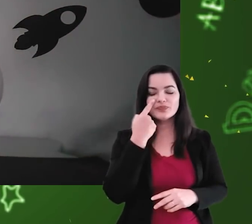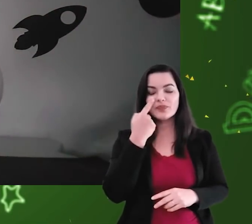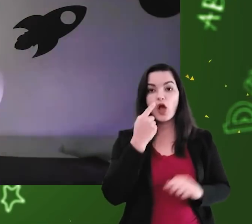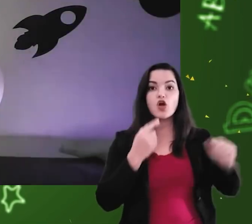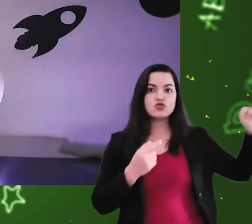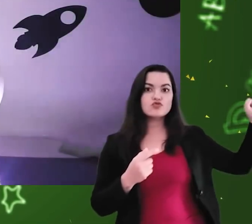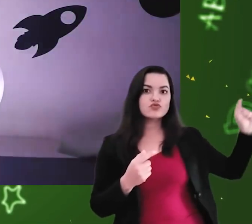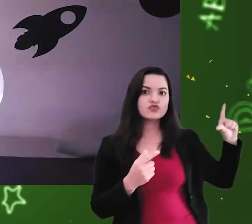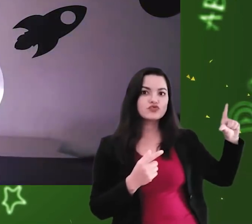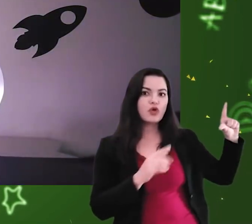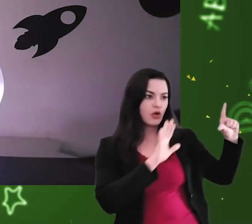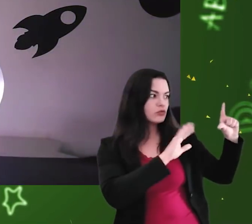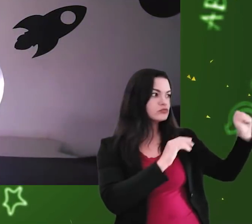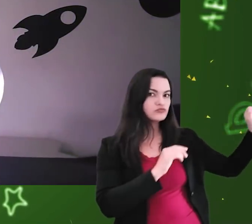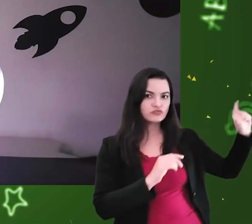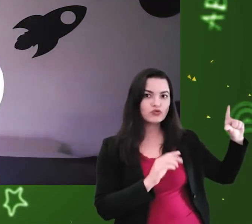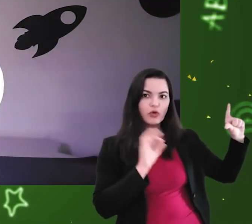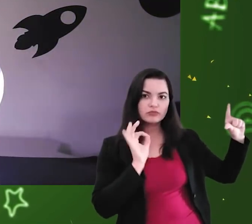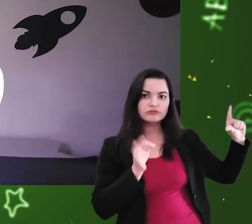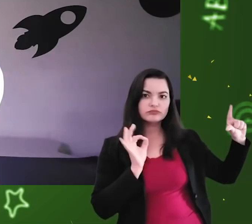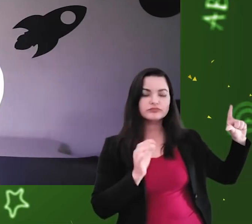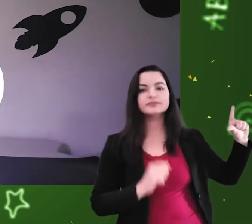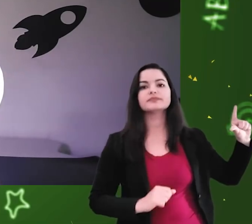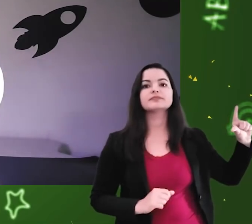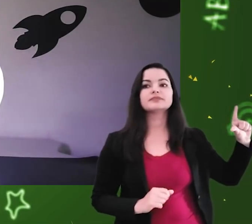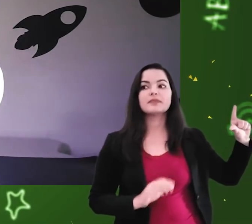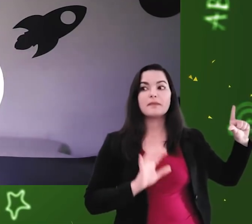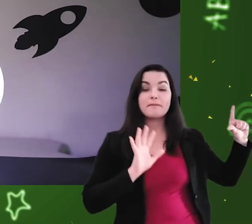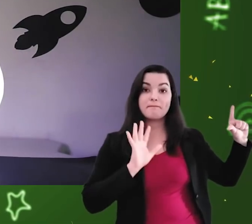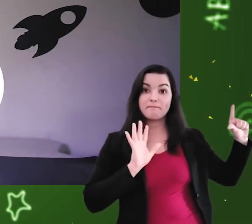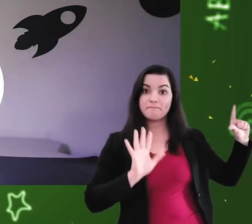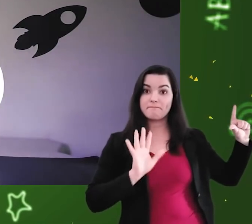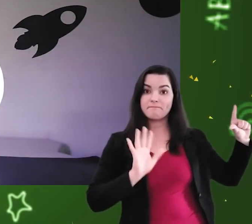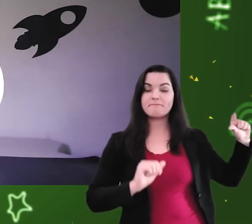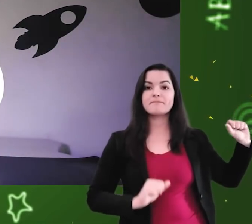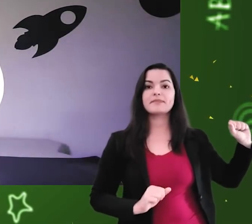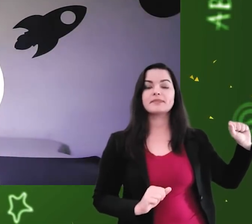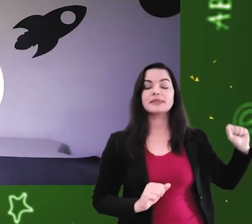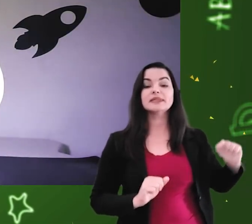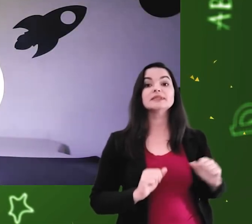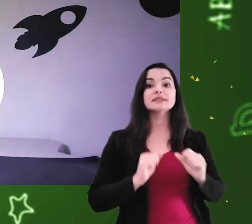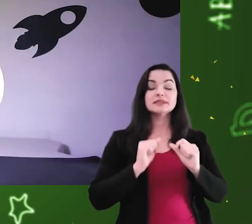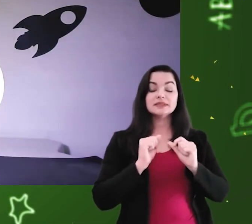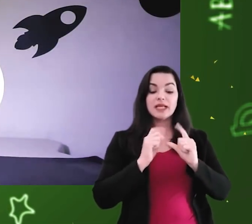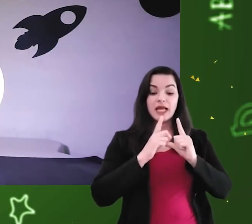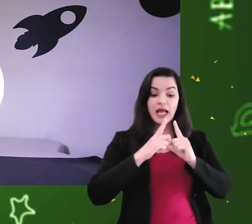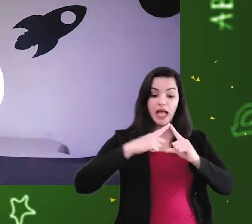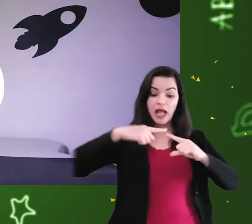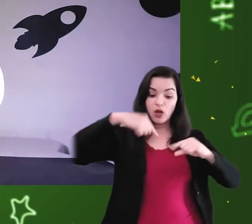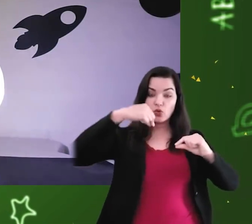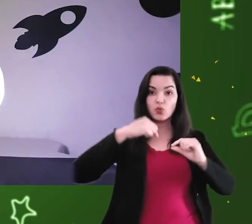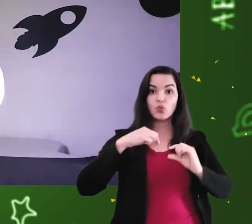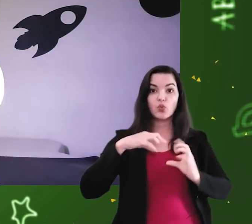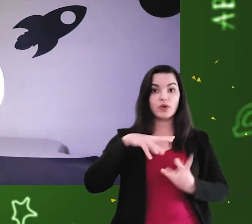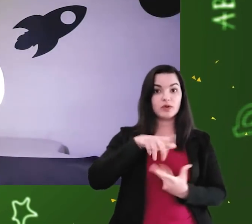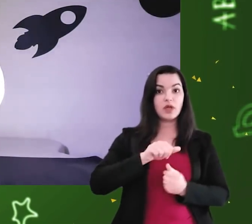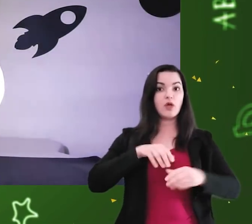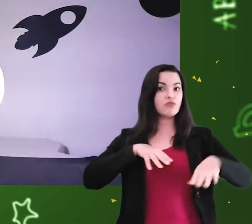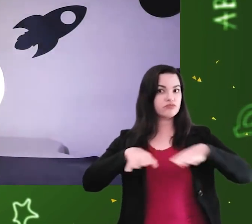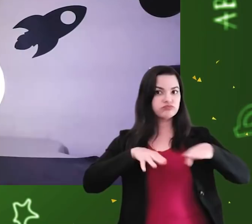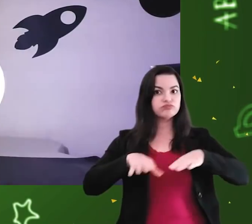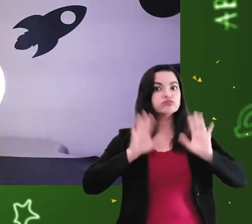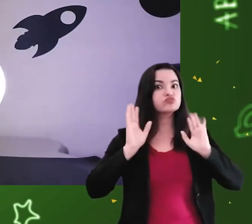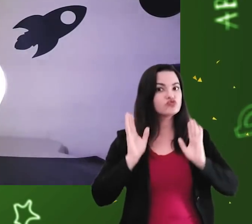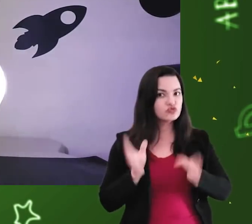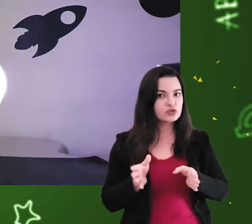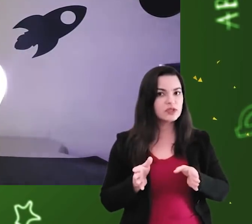vou ter aqui novamente o Sol. Então, tanto a Lua quanto a Terra se movimentaram, só que agora nós